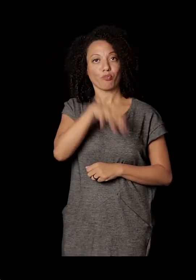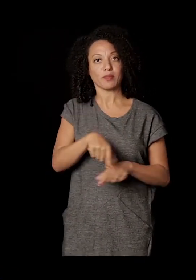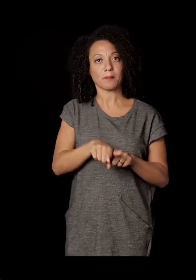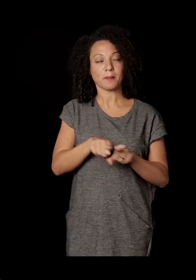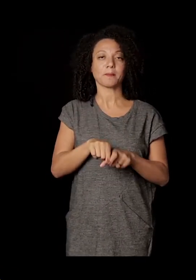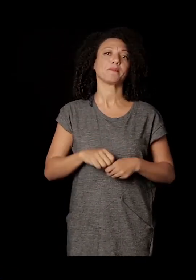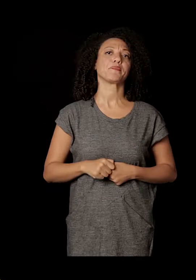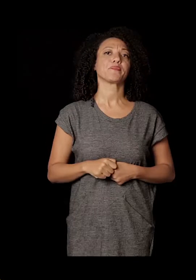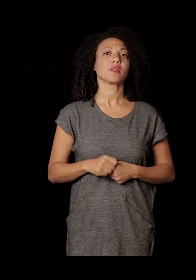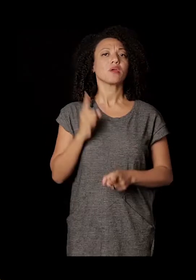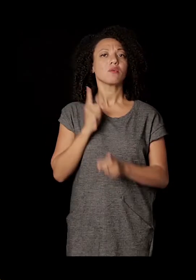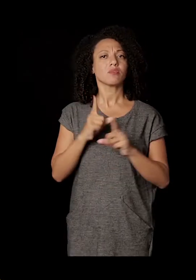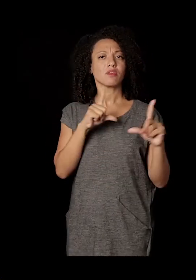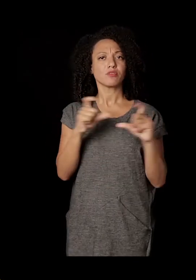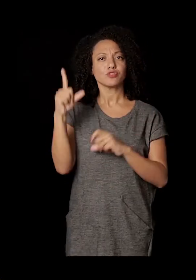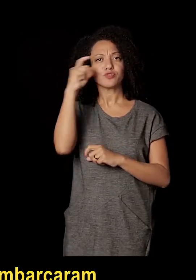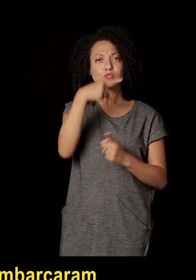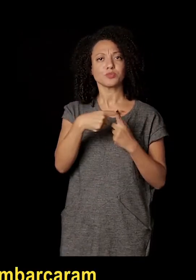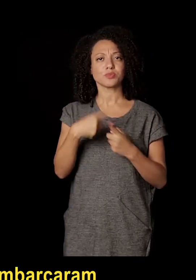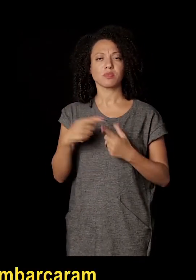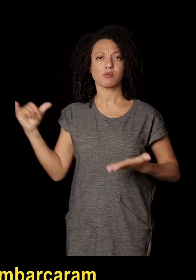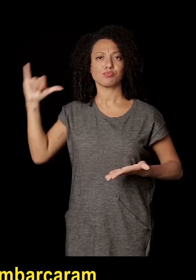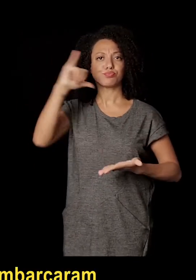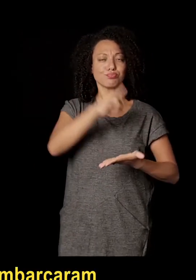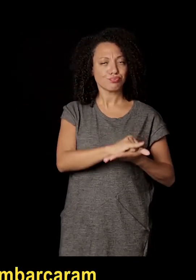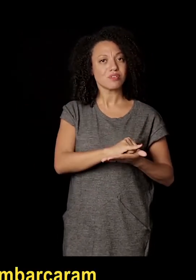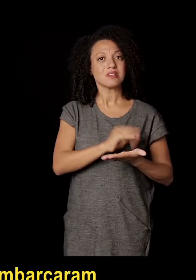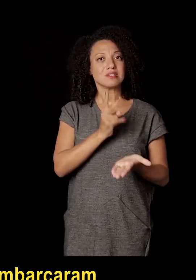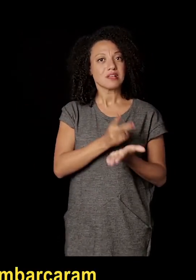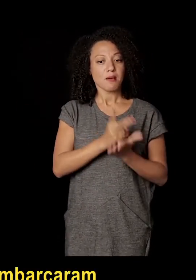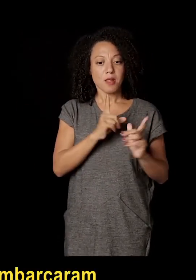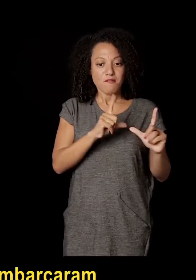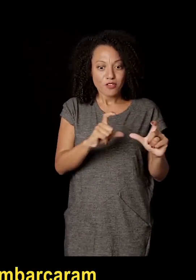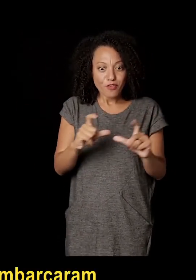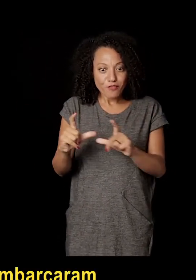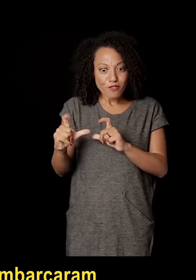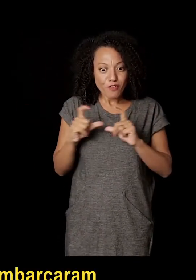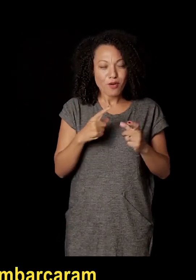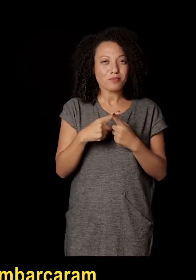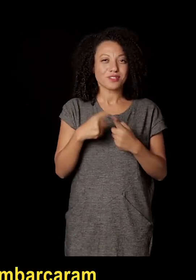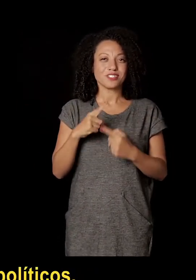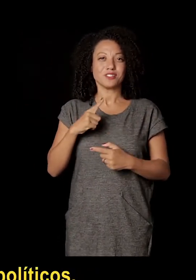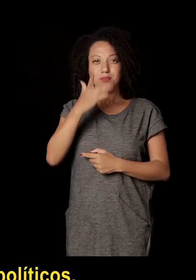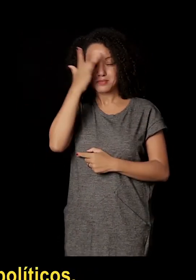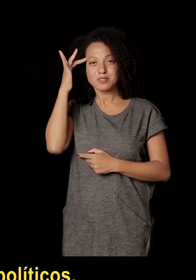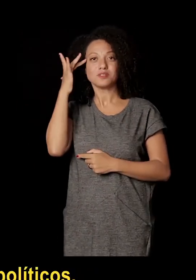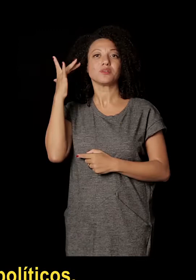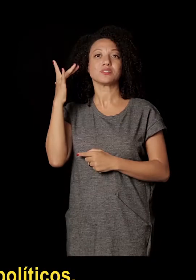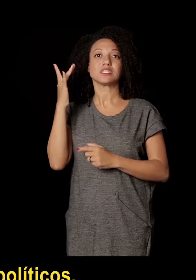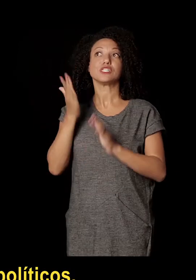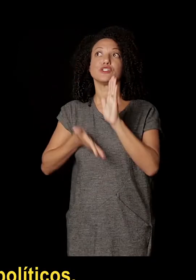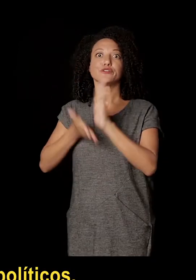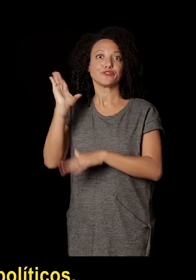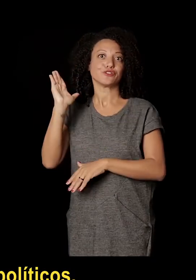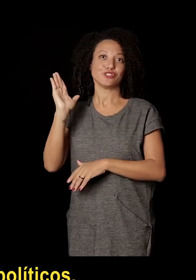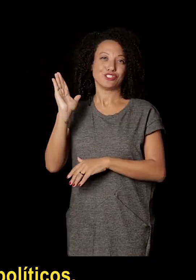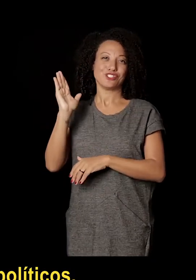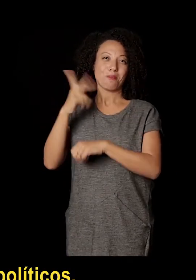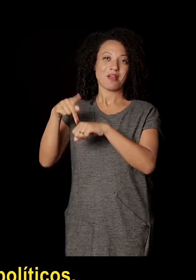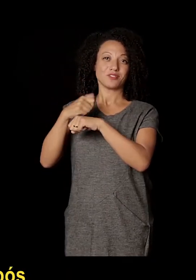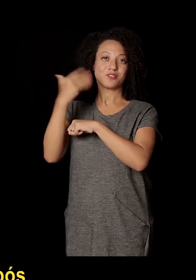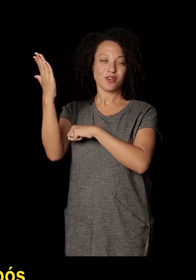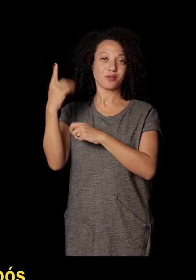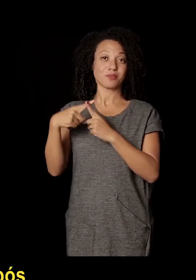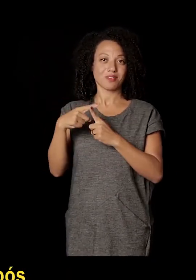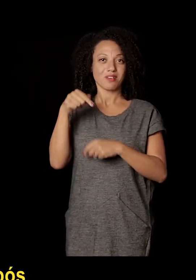em... Para achar essa foto foi muito difícil, porque todos os aviões que desembarcaram na época foram fotografados, porque chegavam exilados políticos